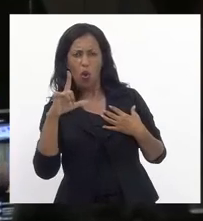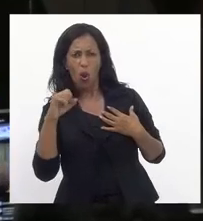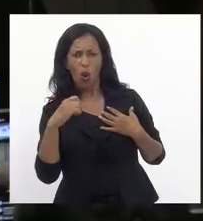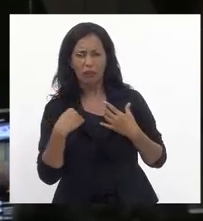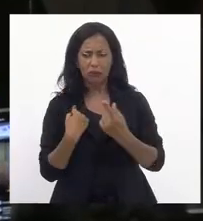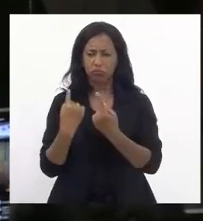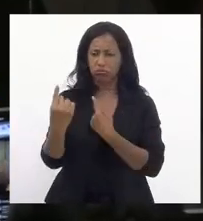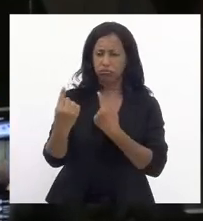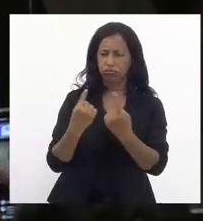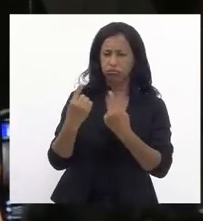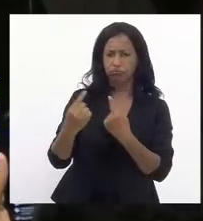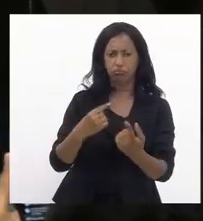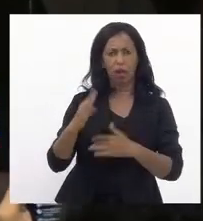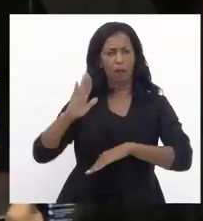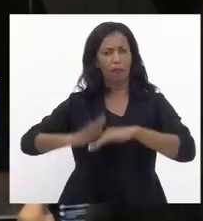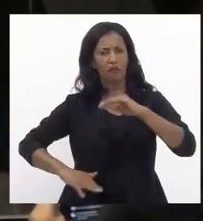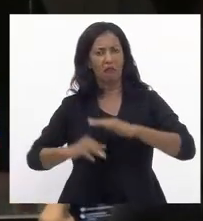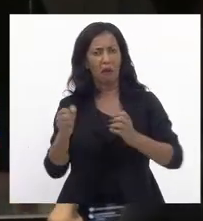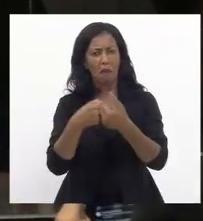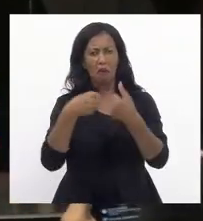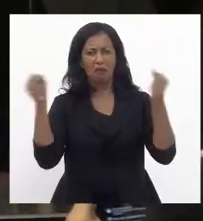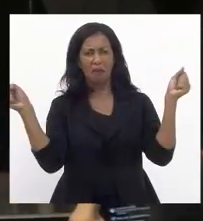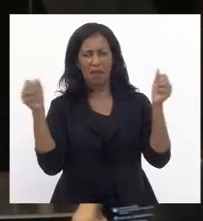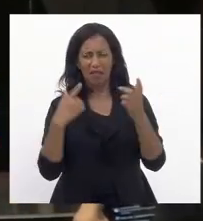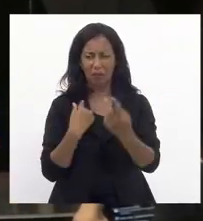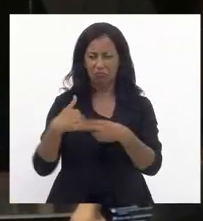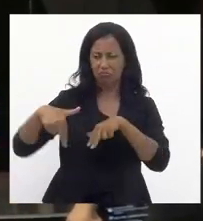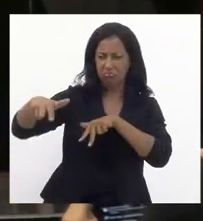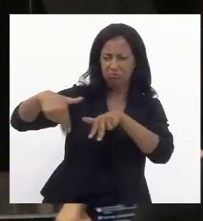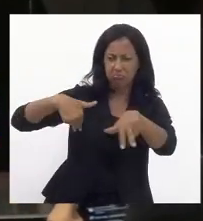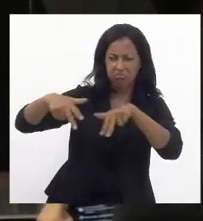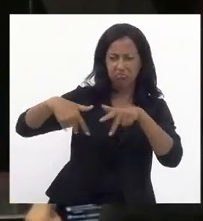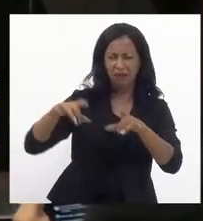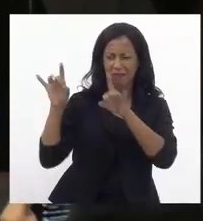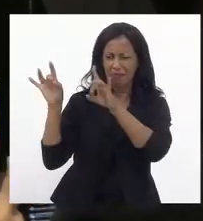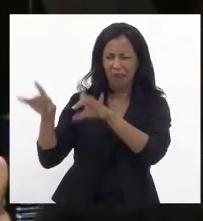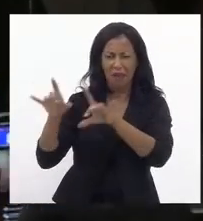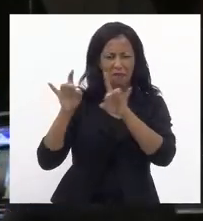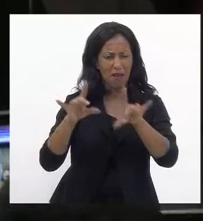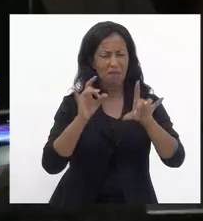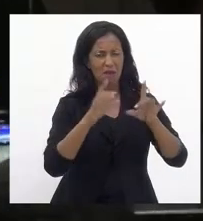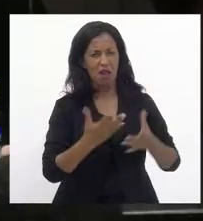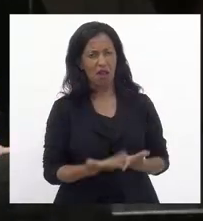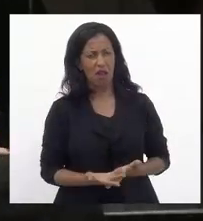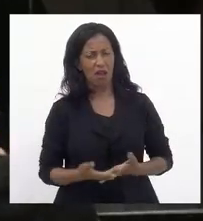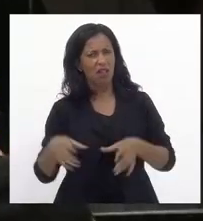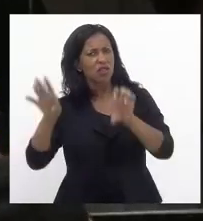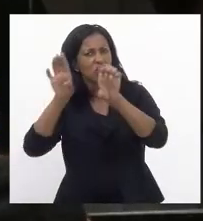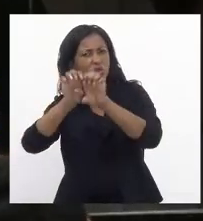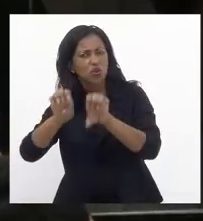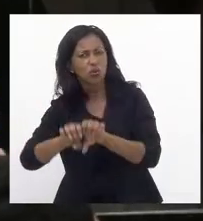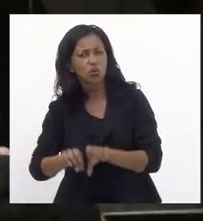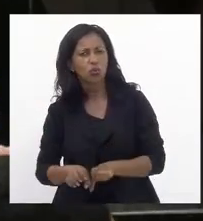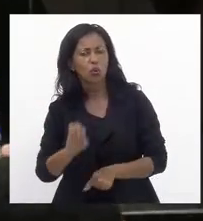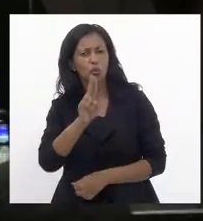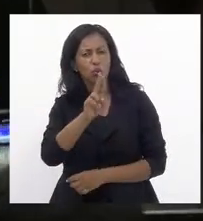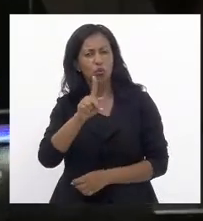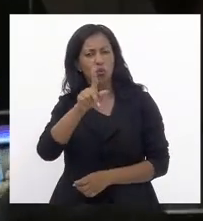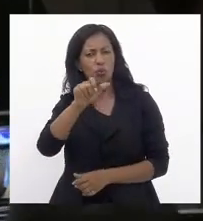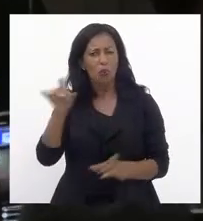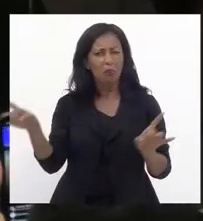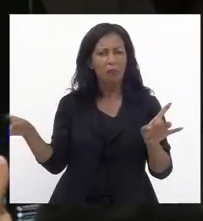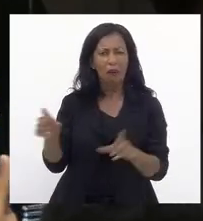funcionários, um entra e sai a porta aberta, ou seja, um descaso total. a estrutura do UPA